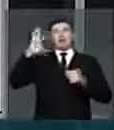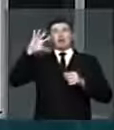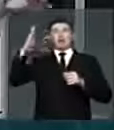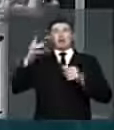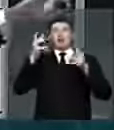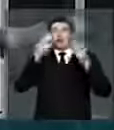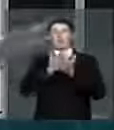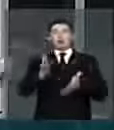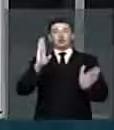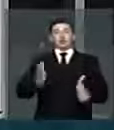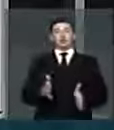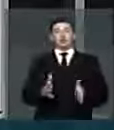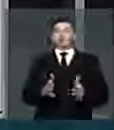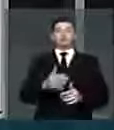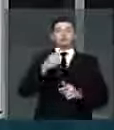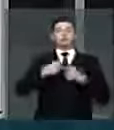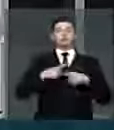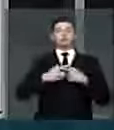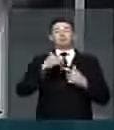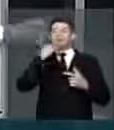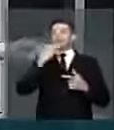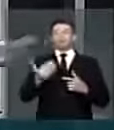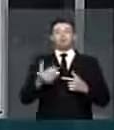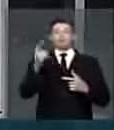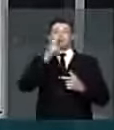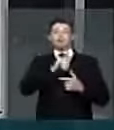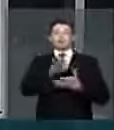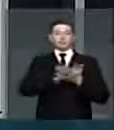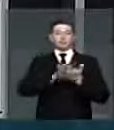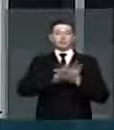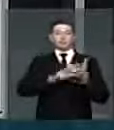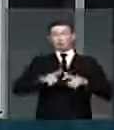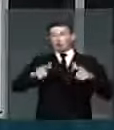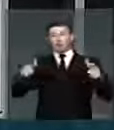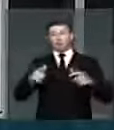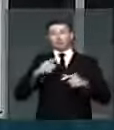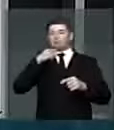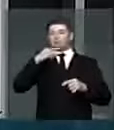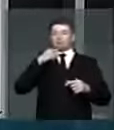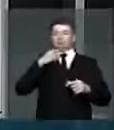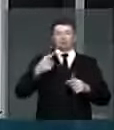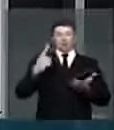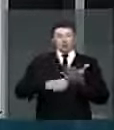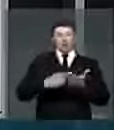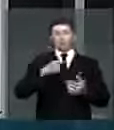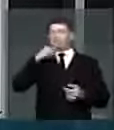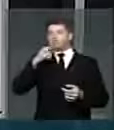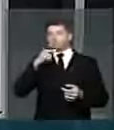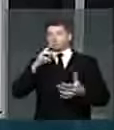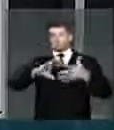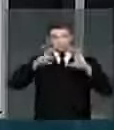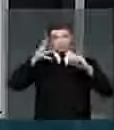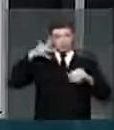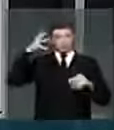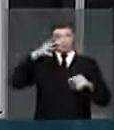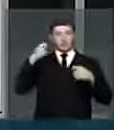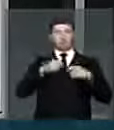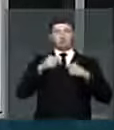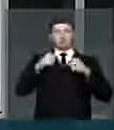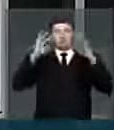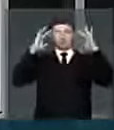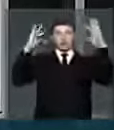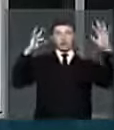amanhã, porque nós não vamos fazer, nós não vamos conseguir maioria, nós não vamos conseguir acordo. Reforma política tem que ter um